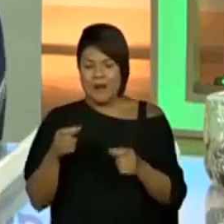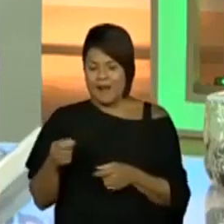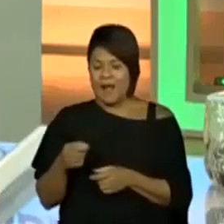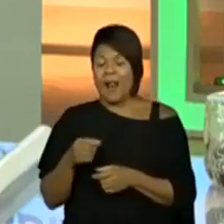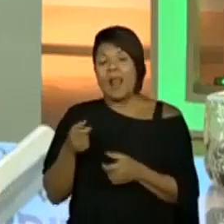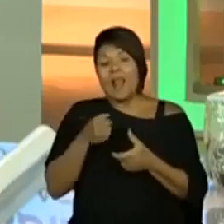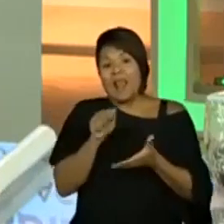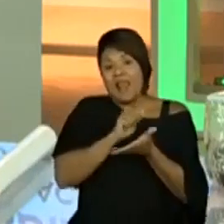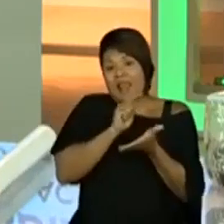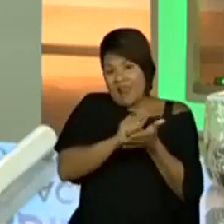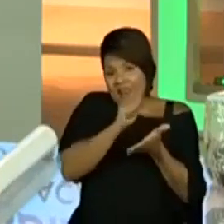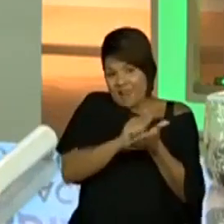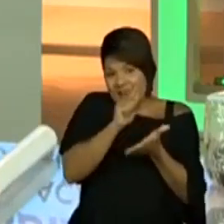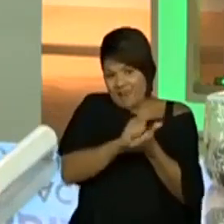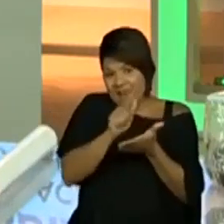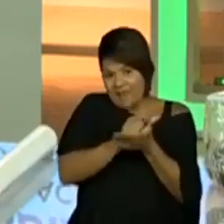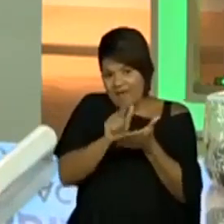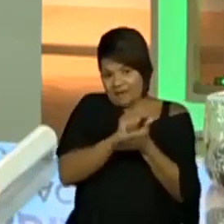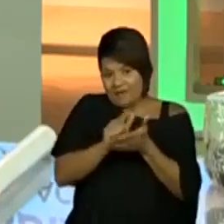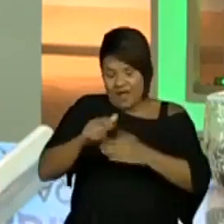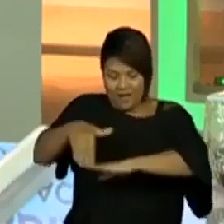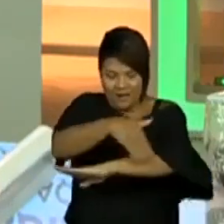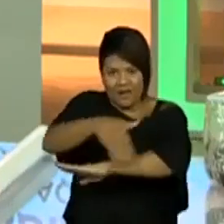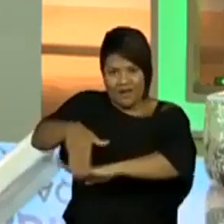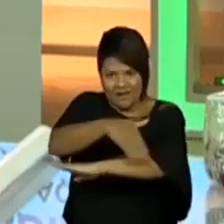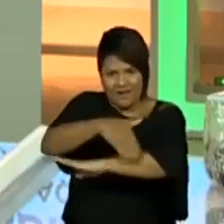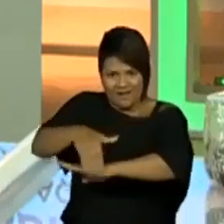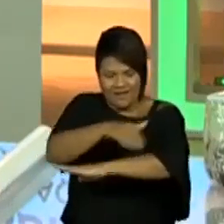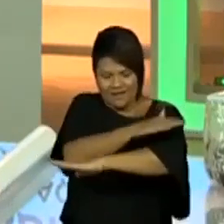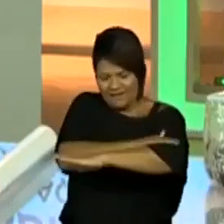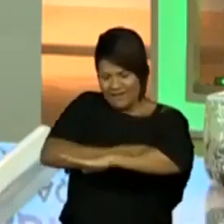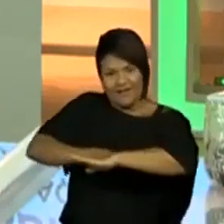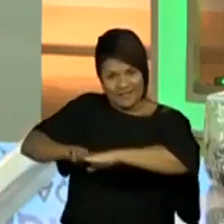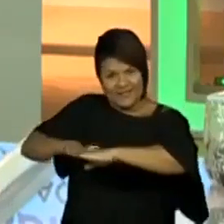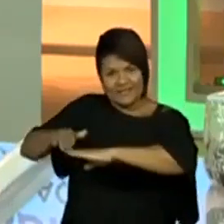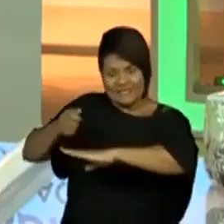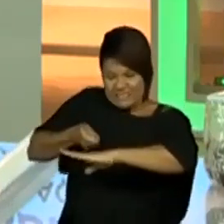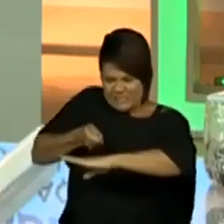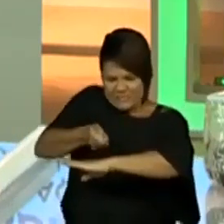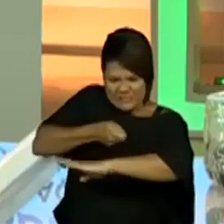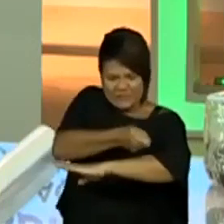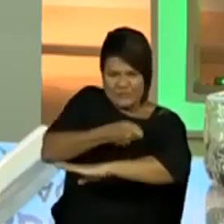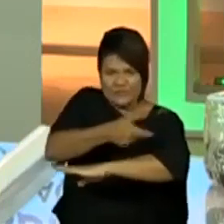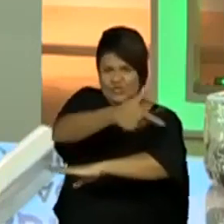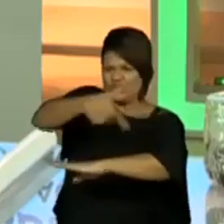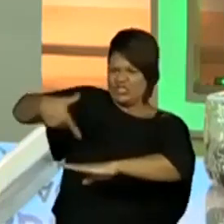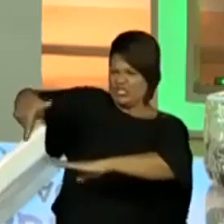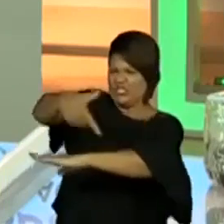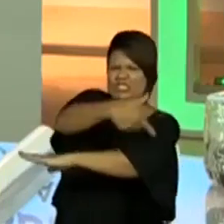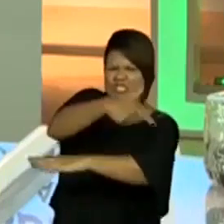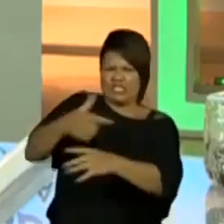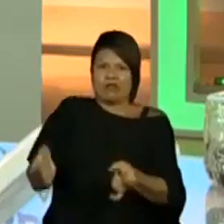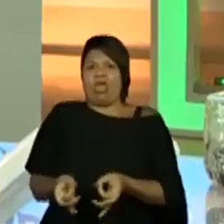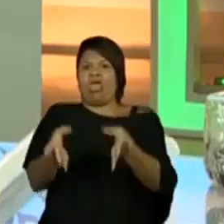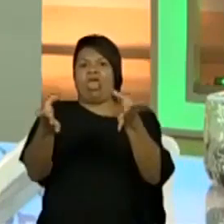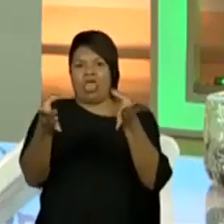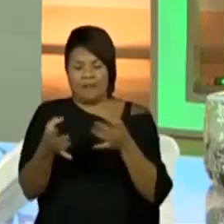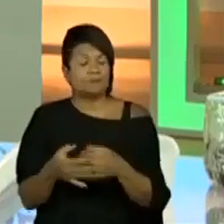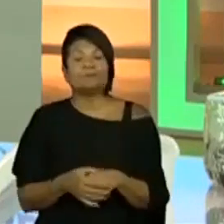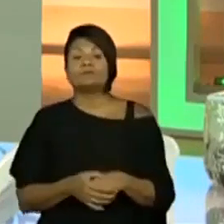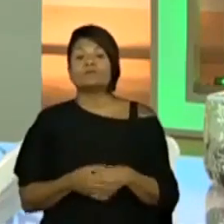né? De verdade, esse tem sido um grande desafio de todos nós, de todas as pessoas que realmente